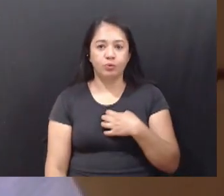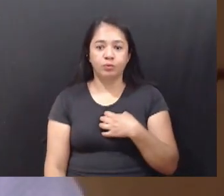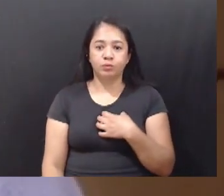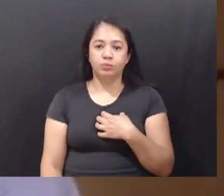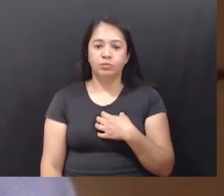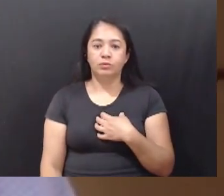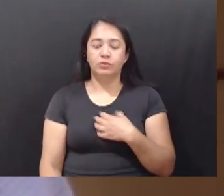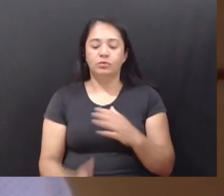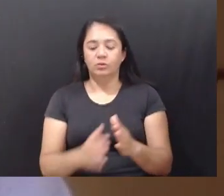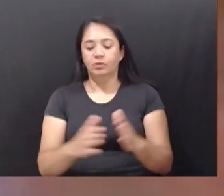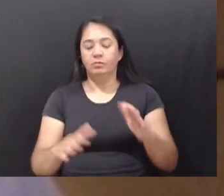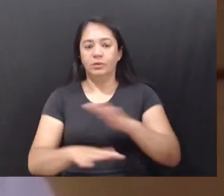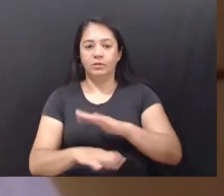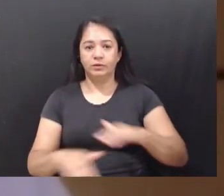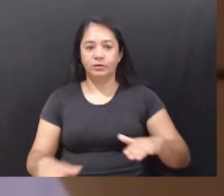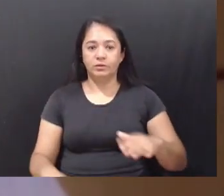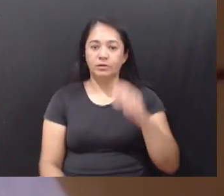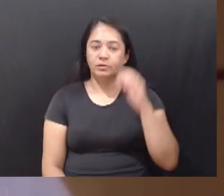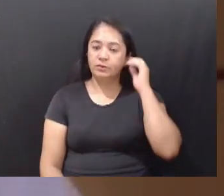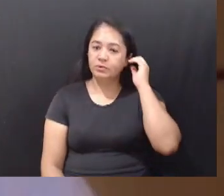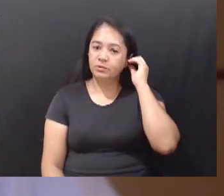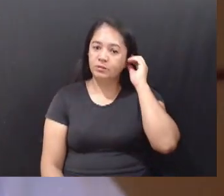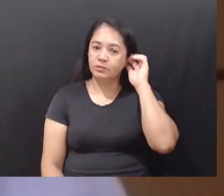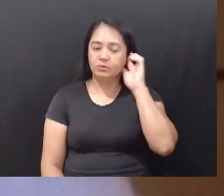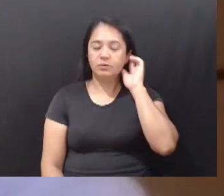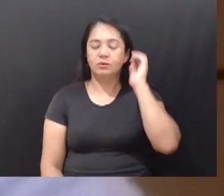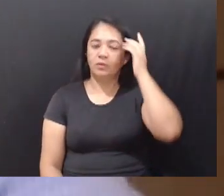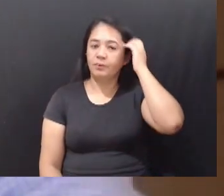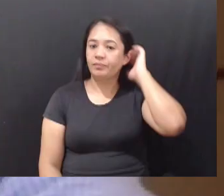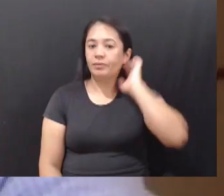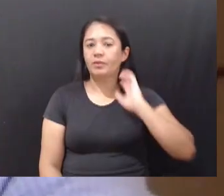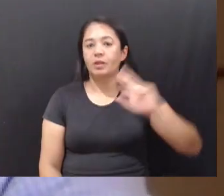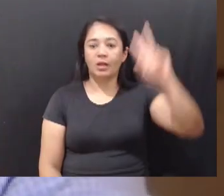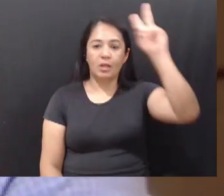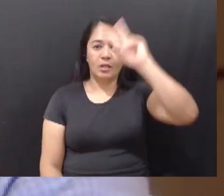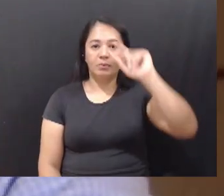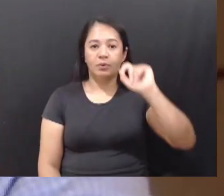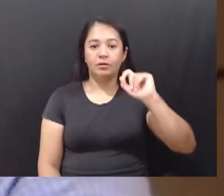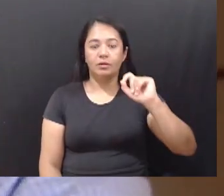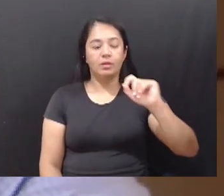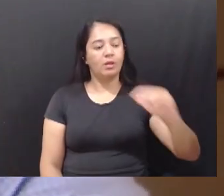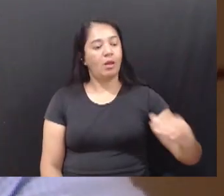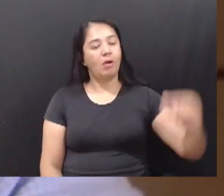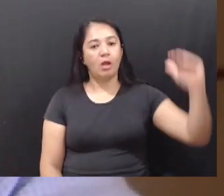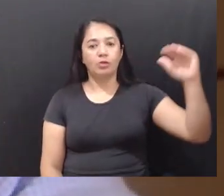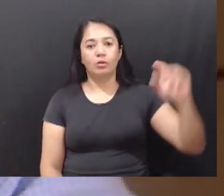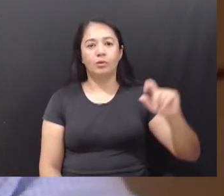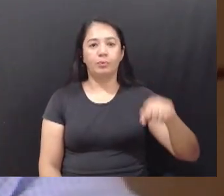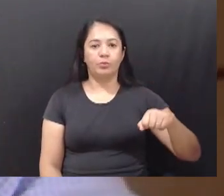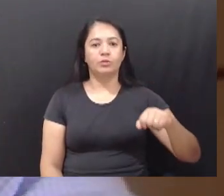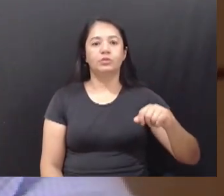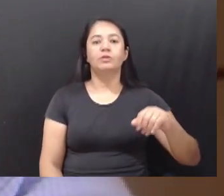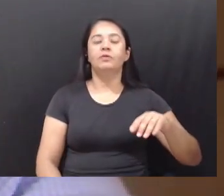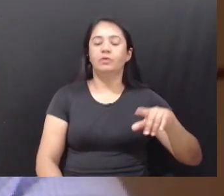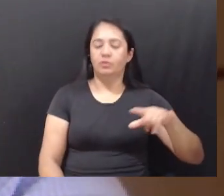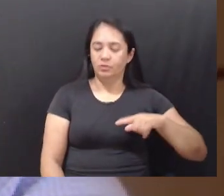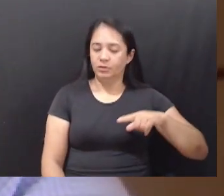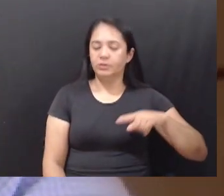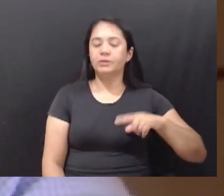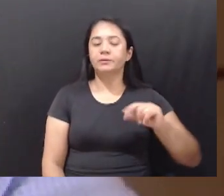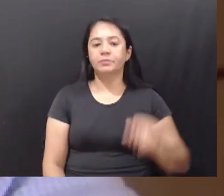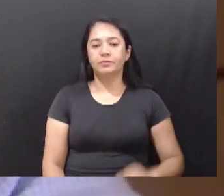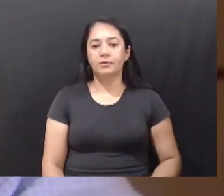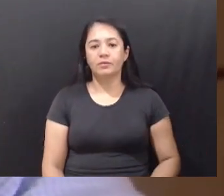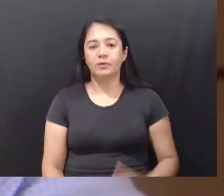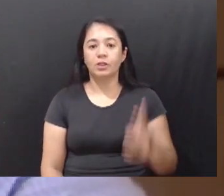sintoma na infância, né? Lembrando que, como eu falei, que indivíduos adultos também podem ter, não necessariamente